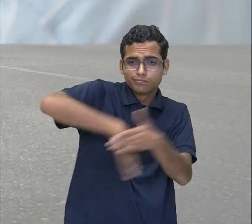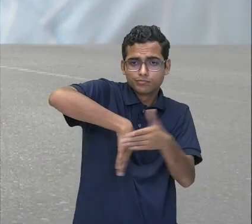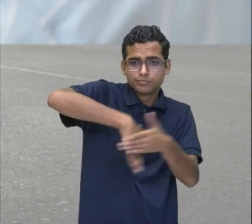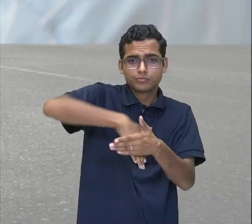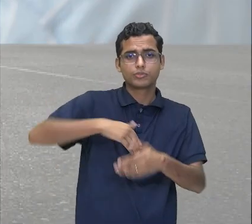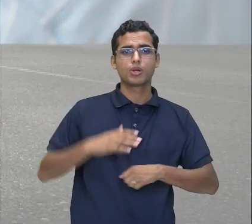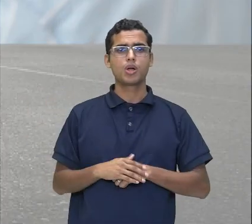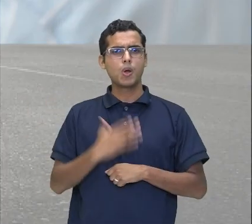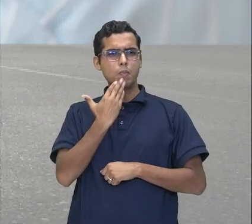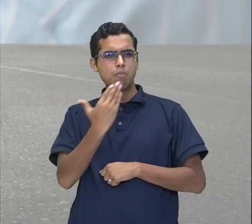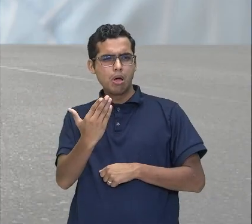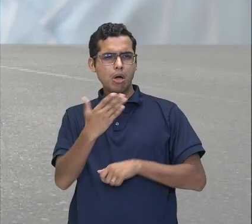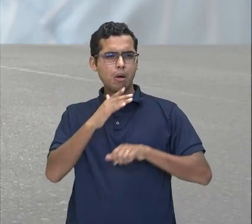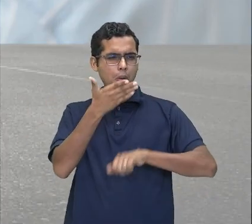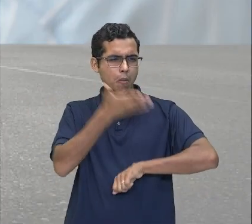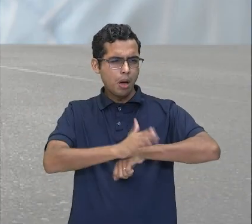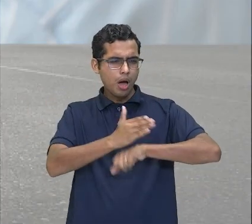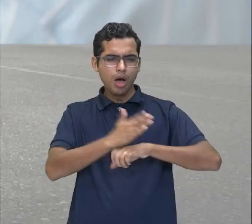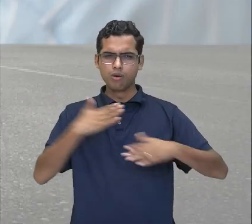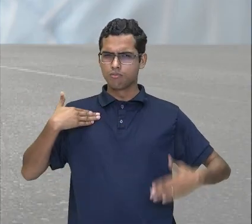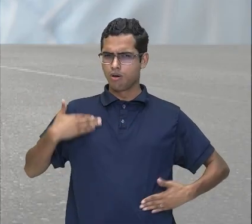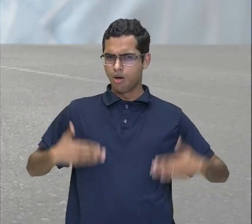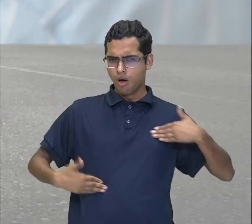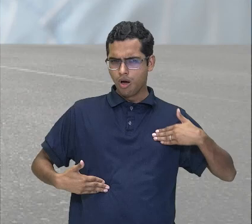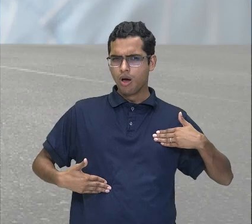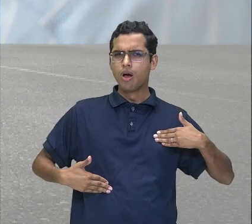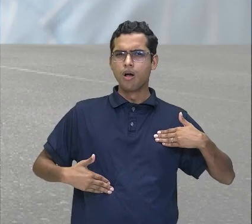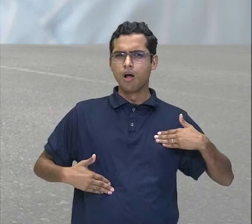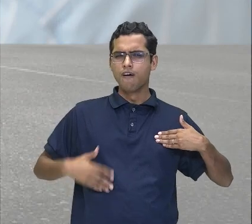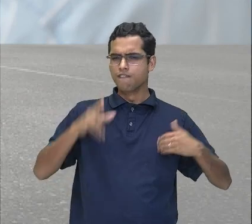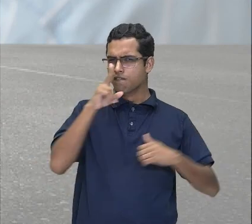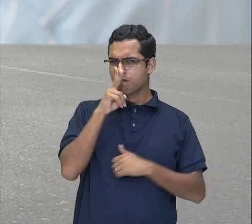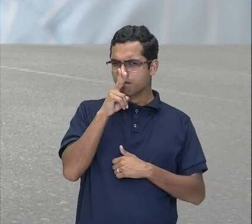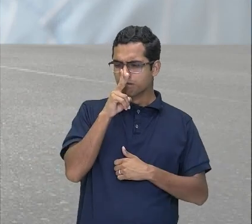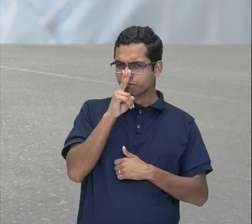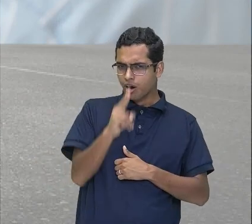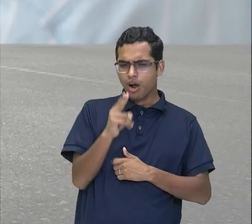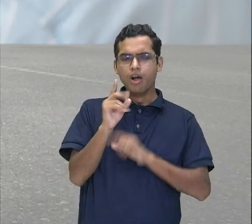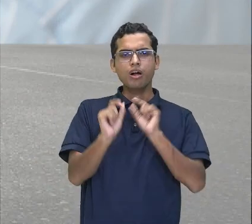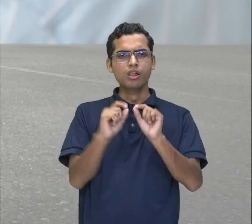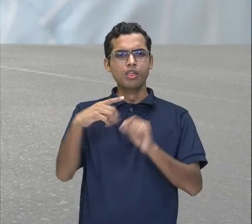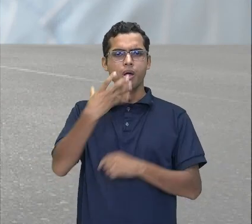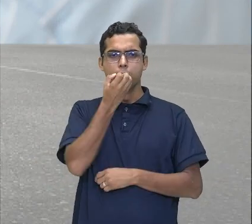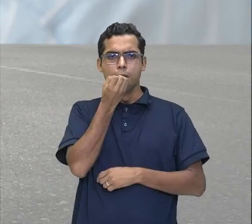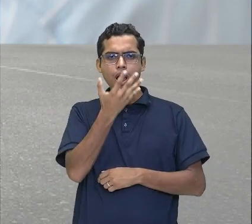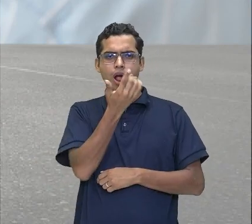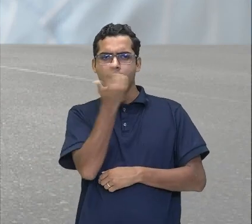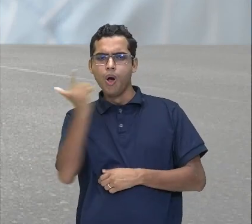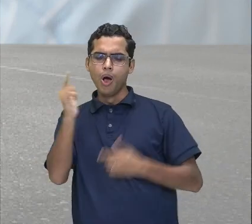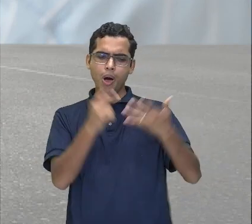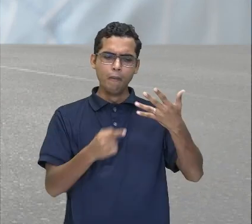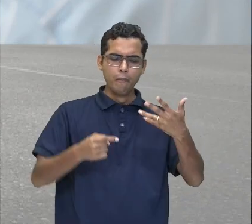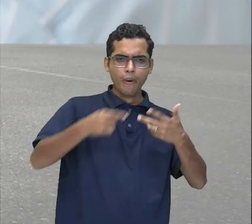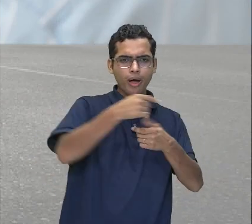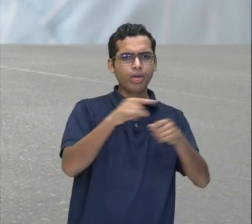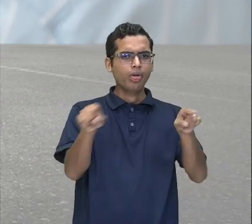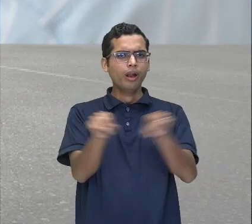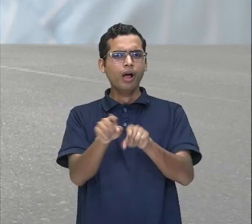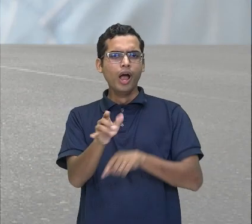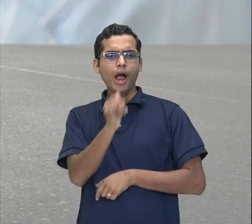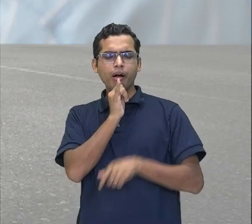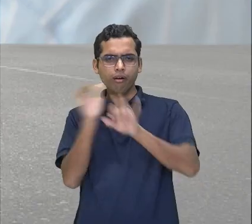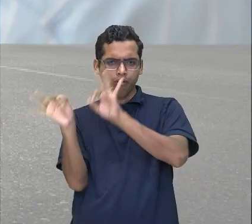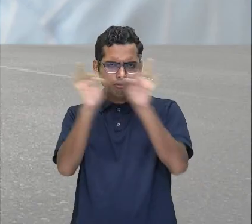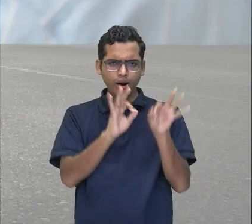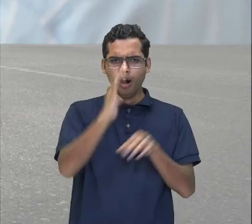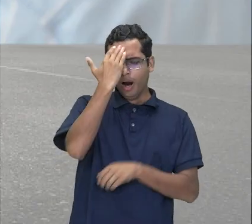exigir ali uma atividade física intensa como o Just Dance, mas oferece outros benefícios. E aí a gente consegue